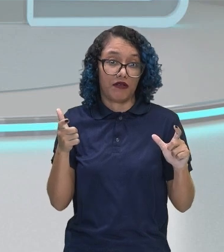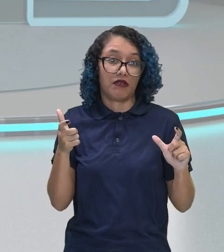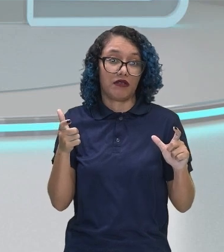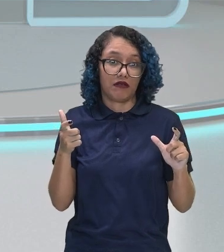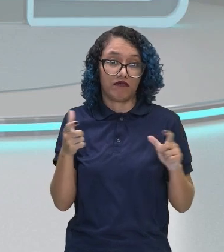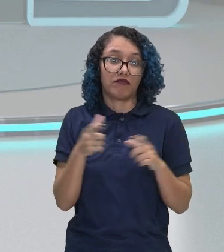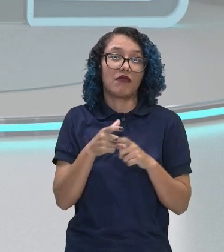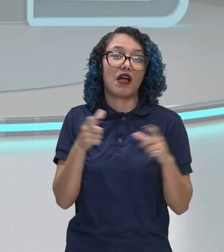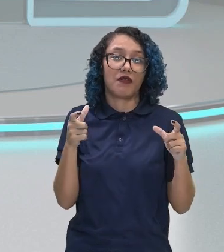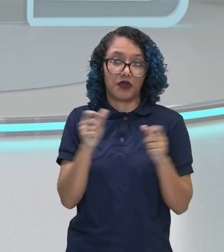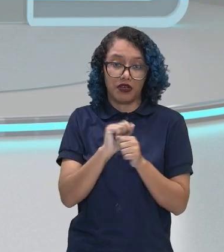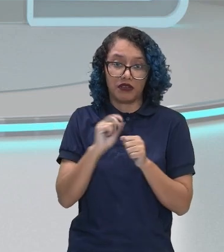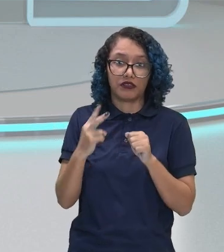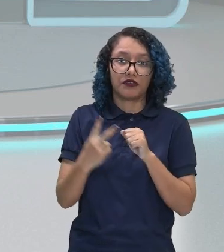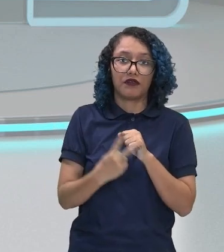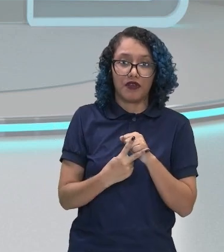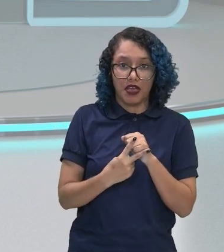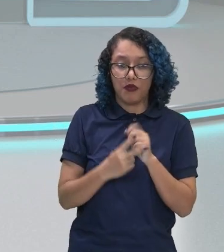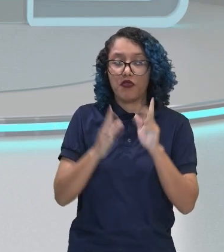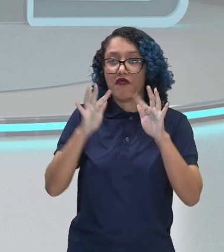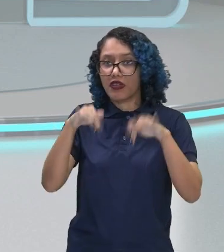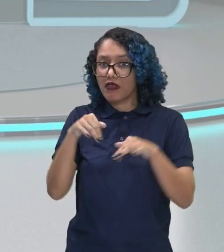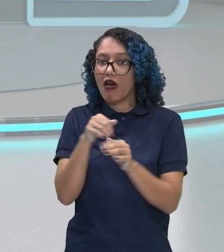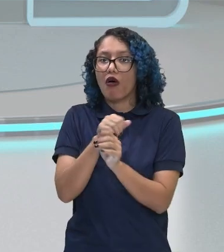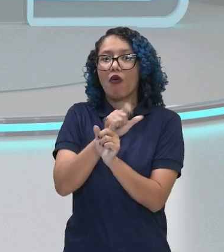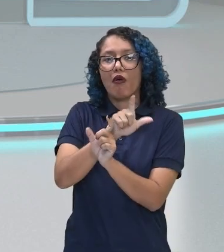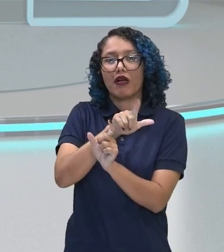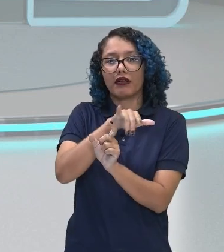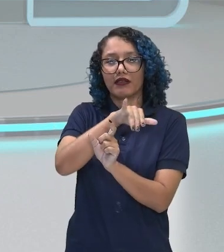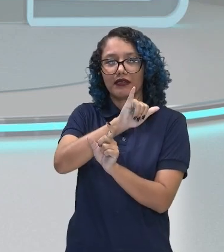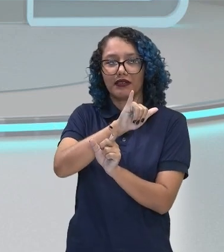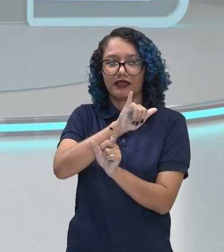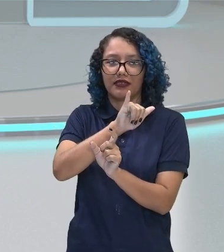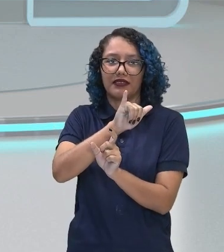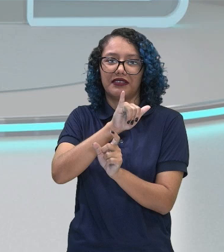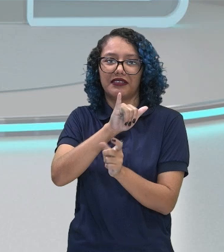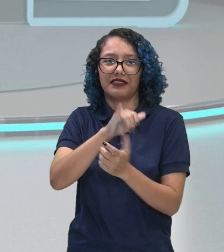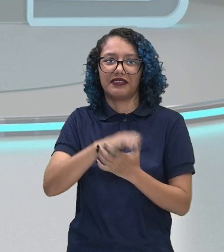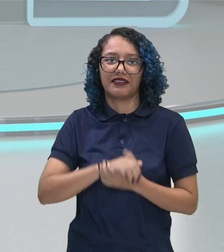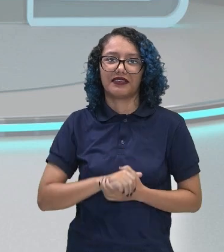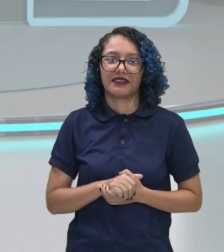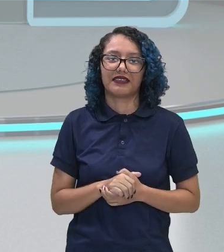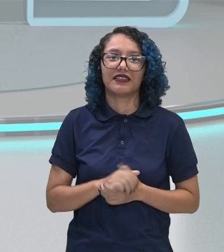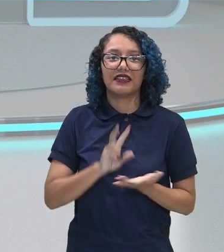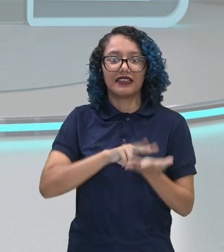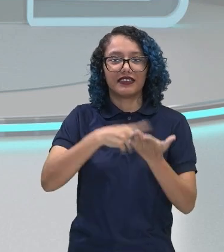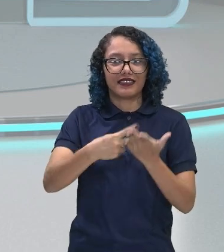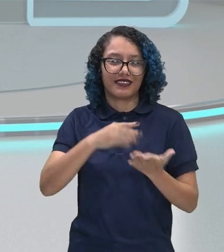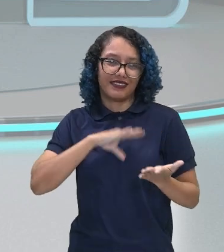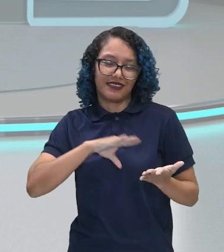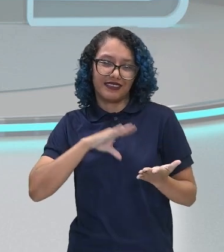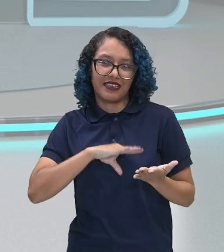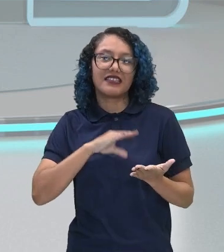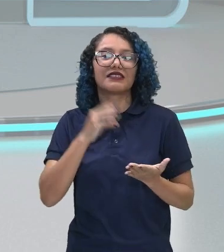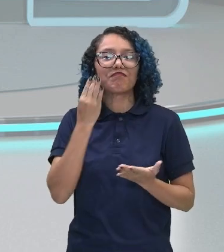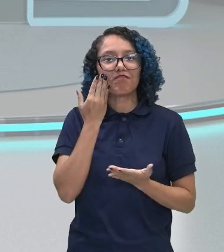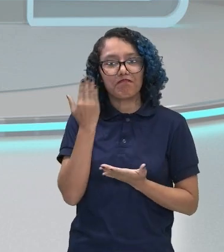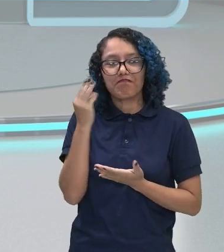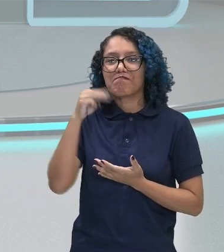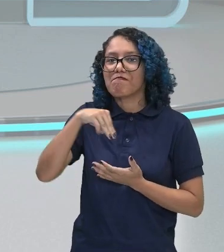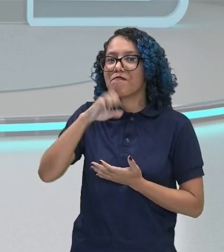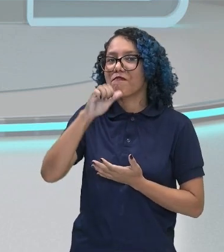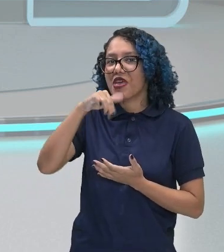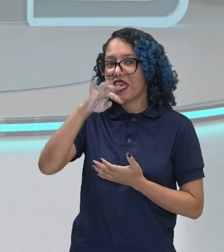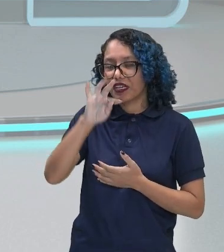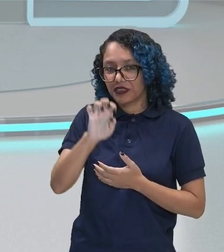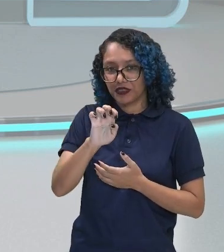dos advérbios com terminação em LY tem essa sua tradução mente na língua portuguesa, tá? Esse final